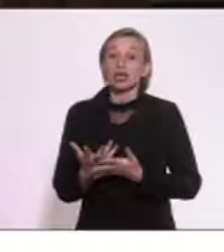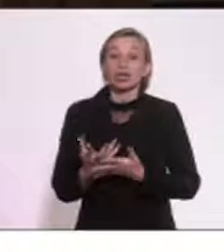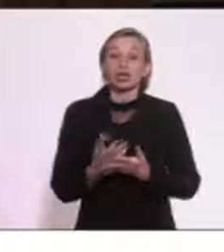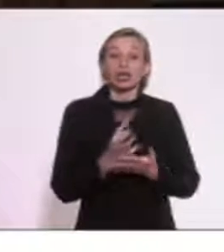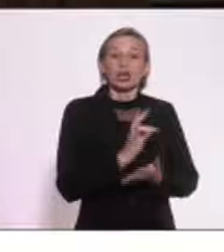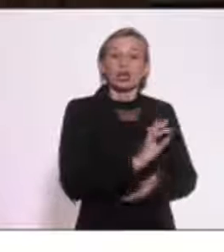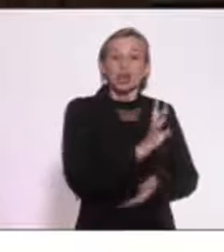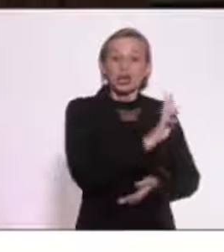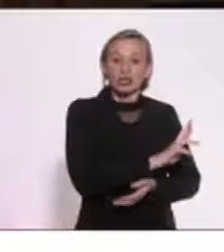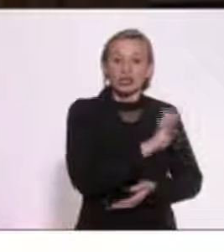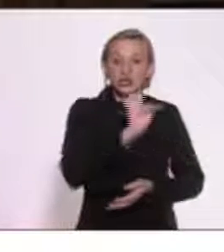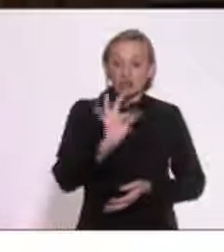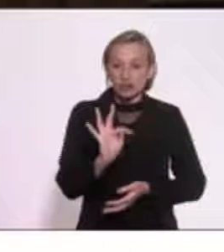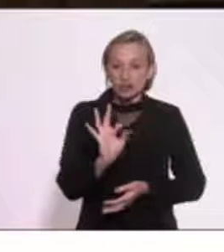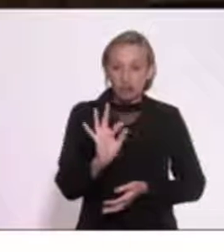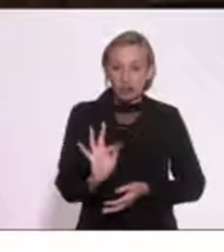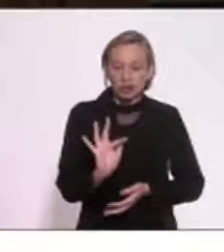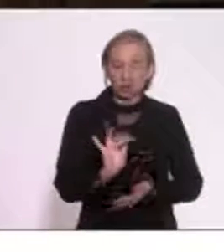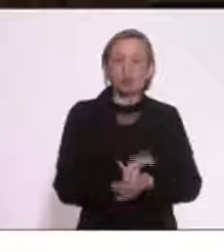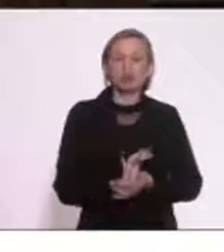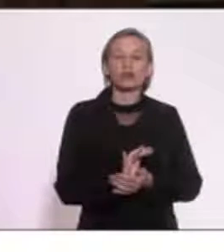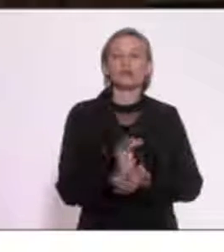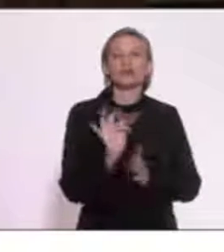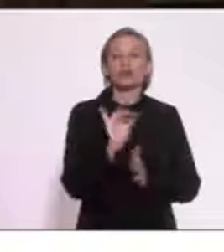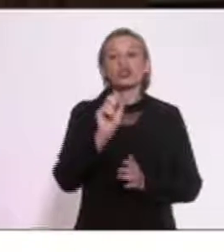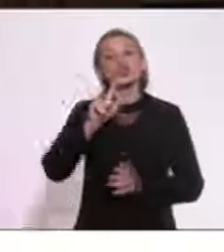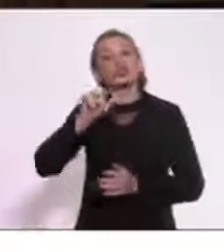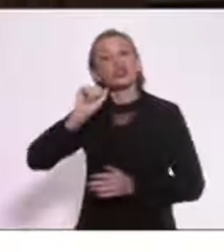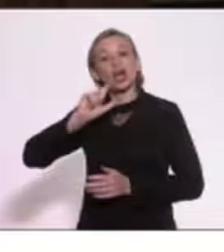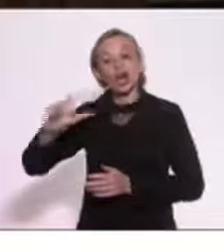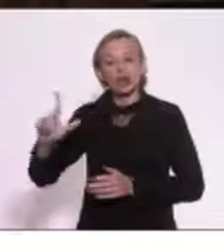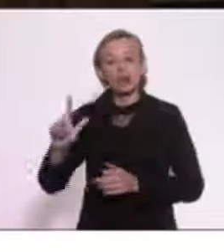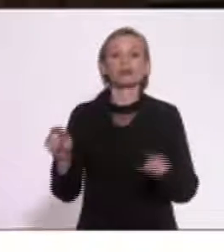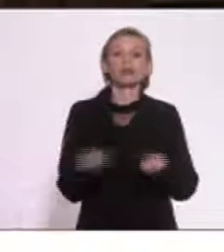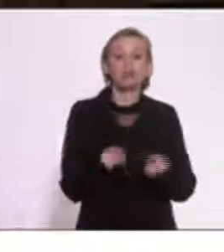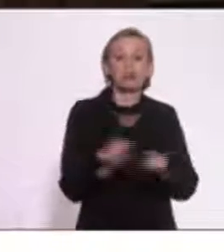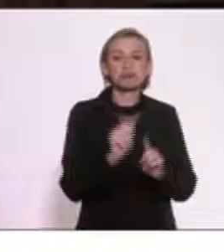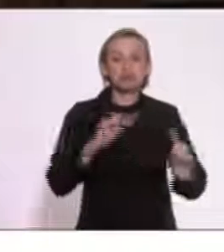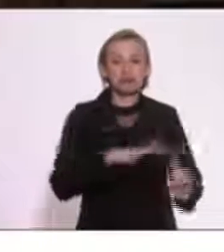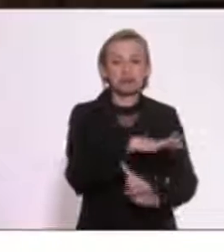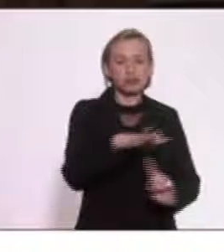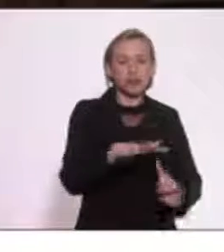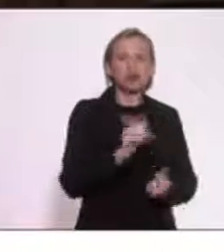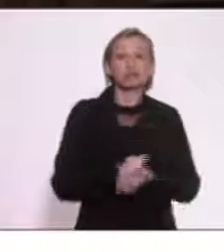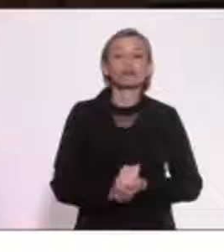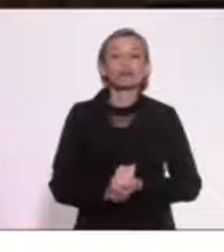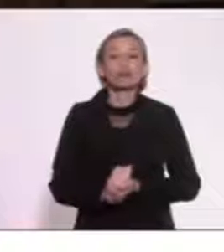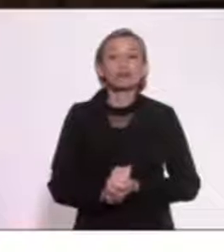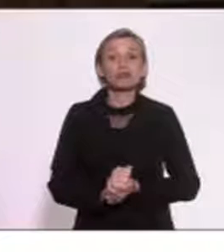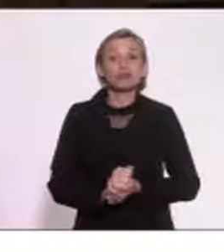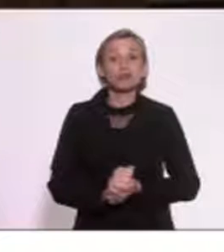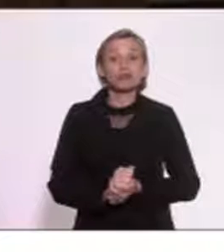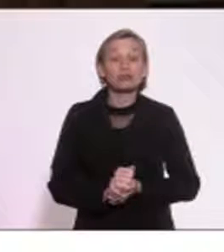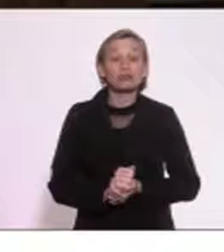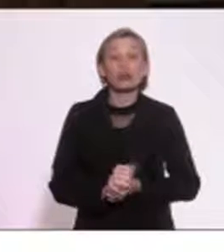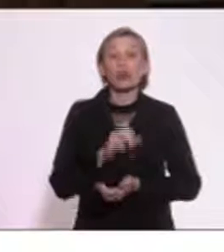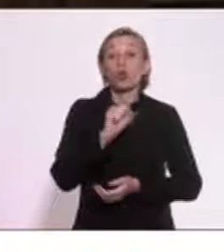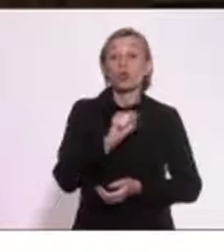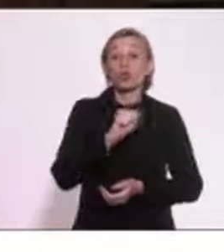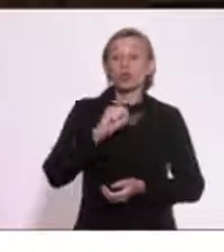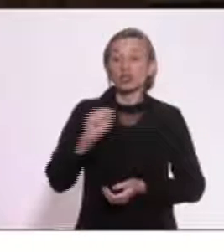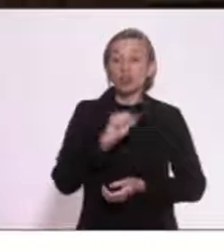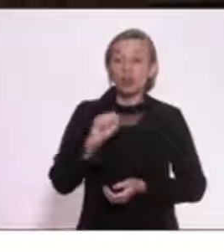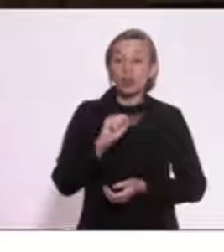do orçamento fiscal e do orçamento da Seguridade Social corresponde a